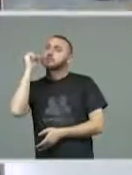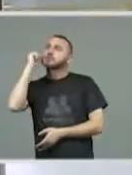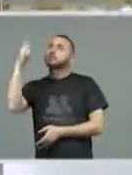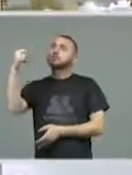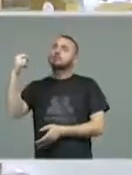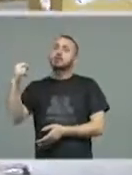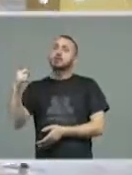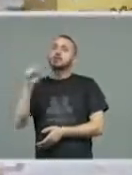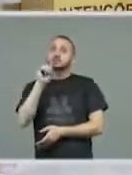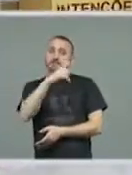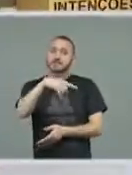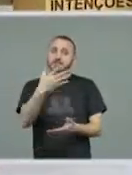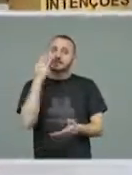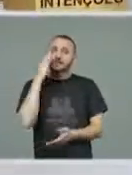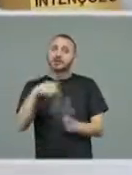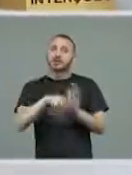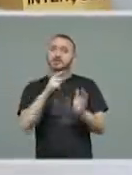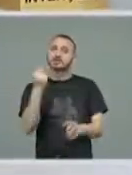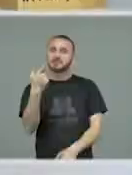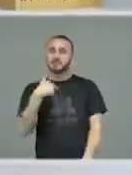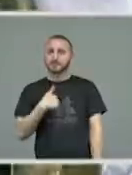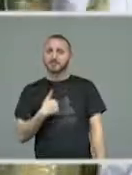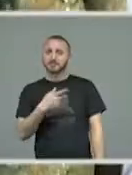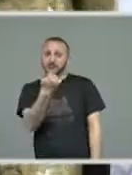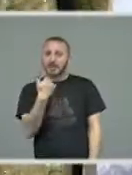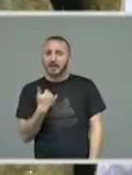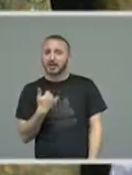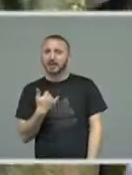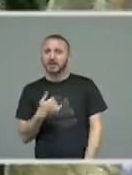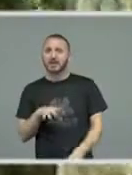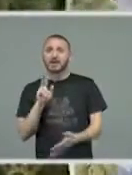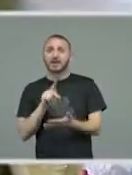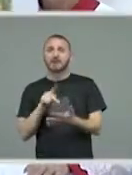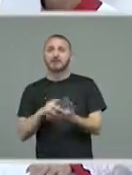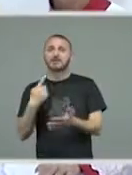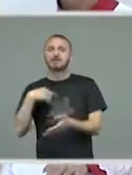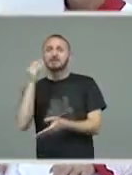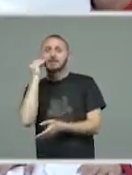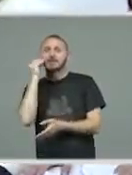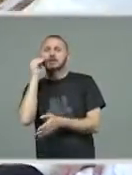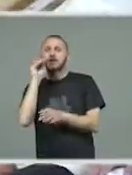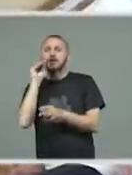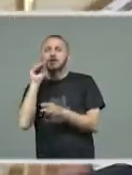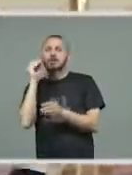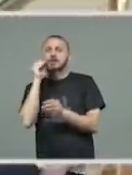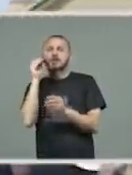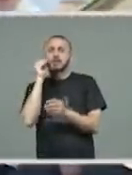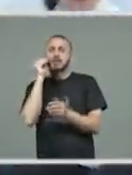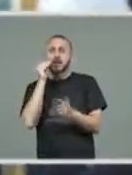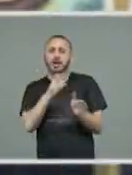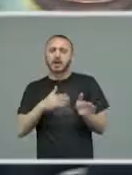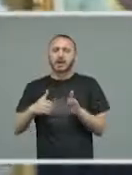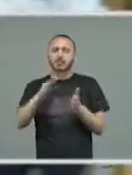de mim me diga. Na verdade a gente vai tateando, Hebreus capítulo 11, caminhando na